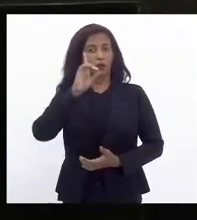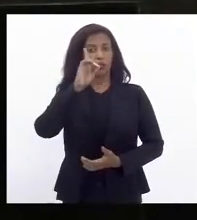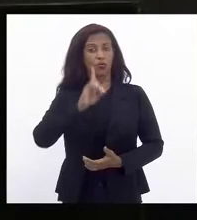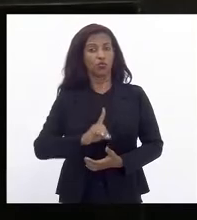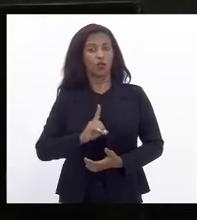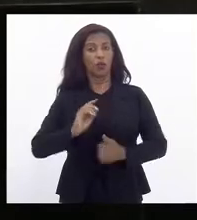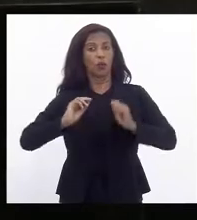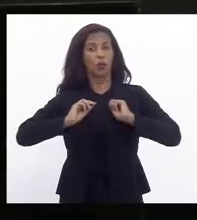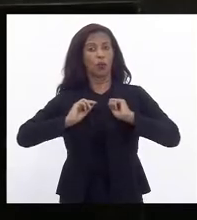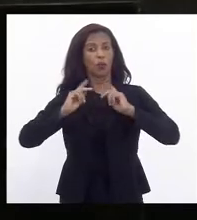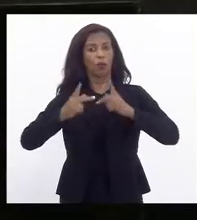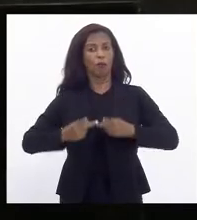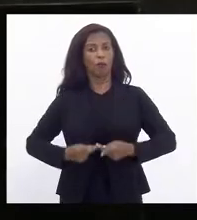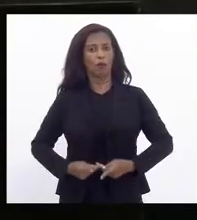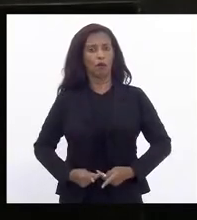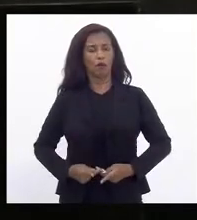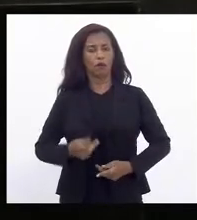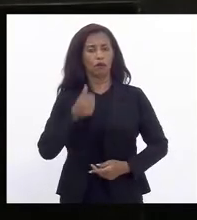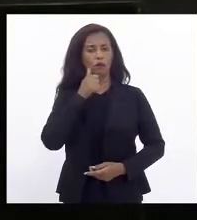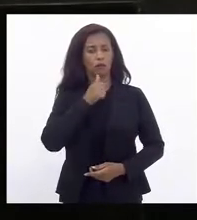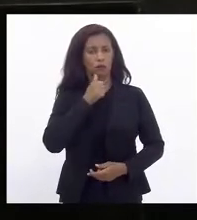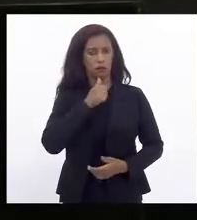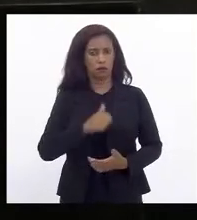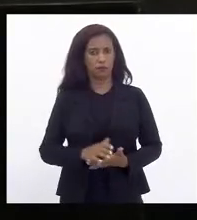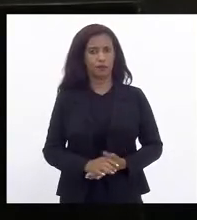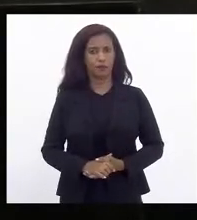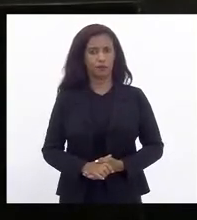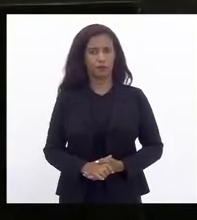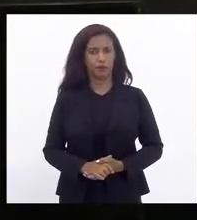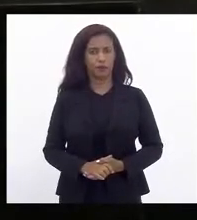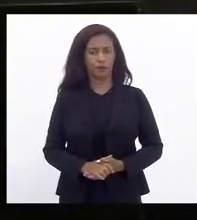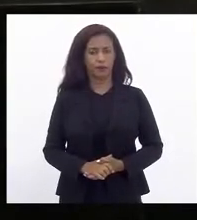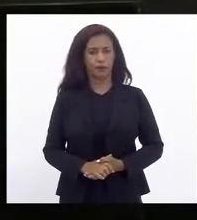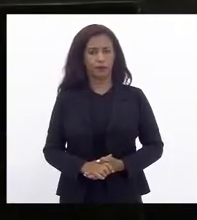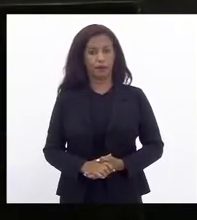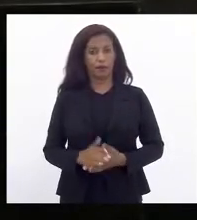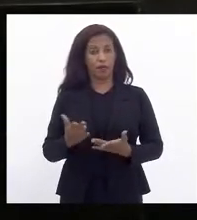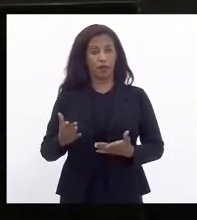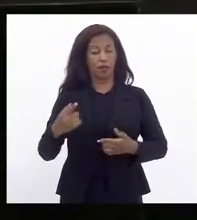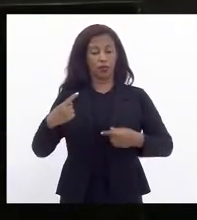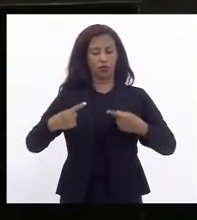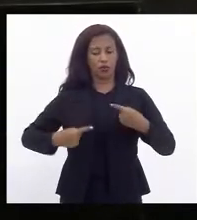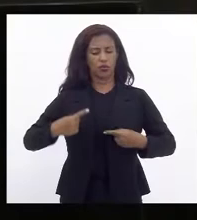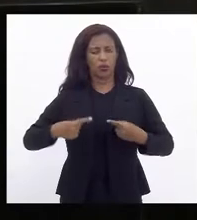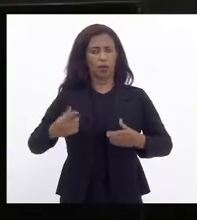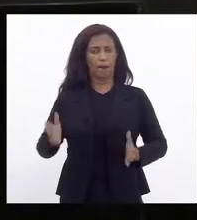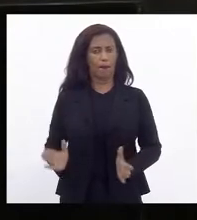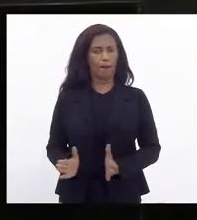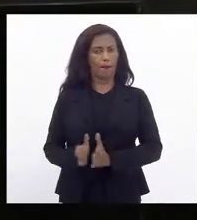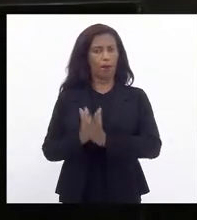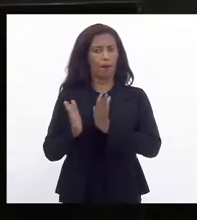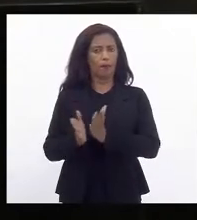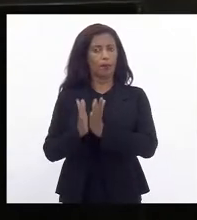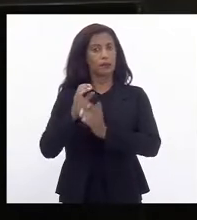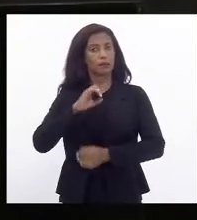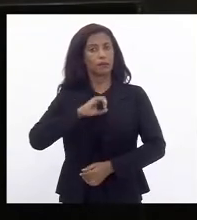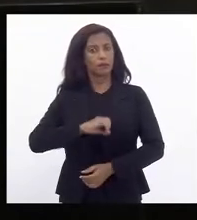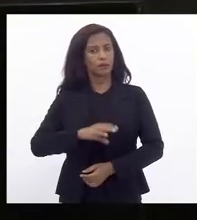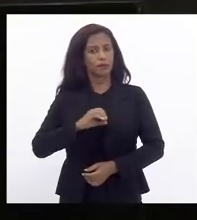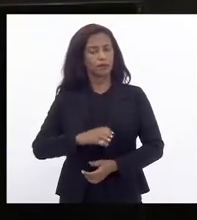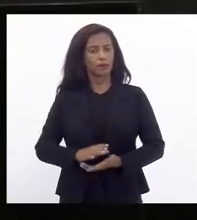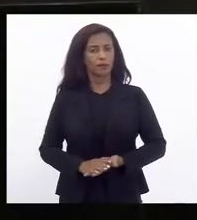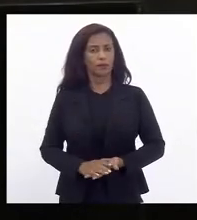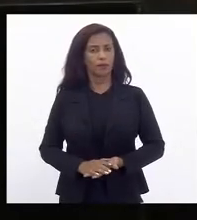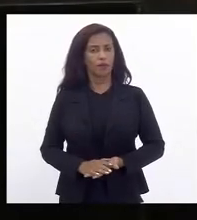direitos humanos para nós mulheres. A questão de se discutir a pobreza menstrual é